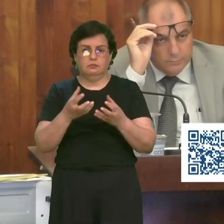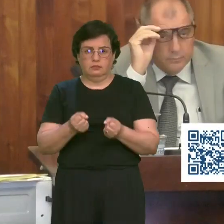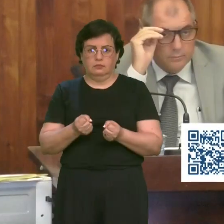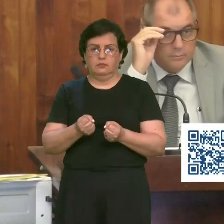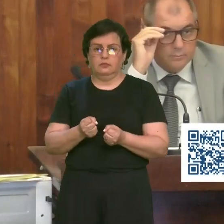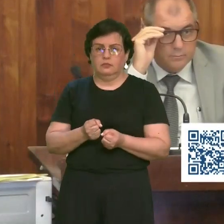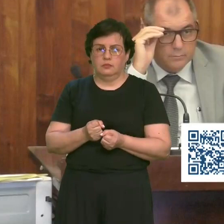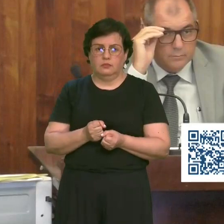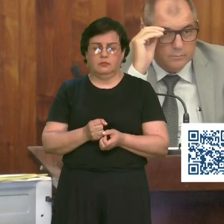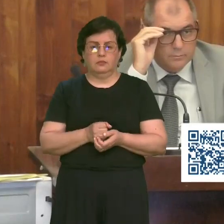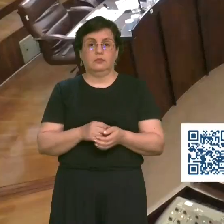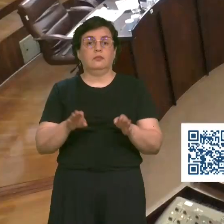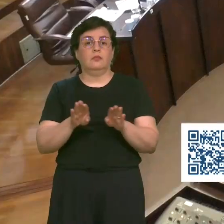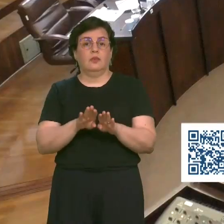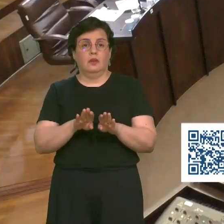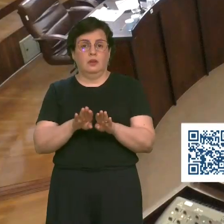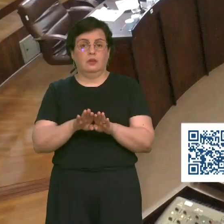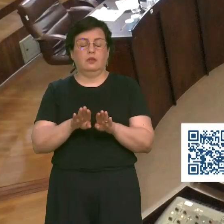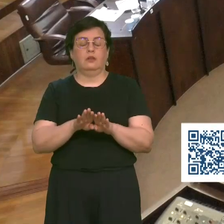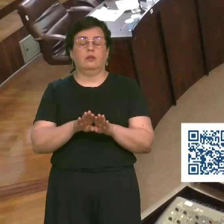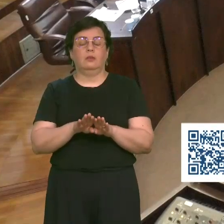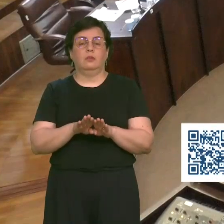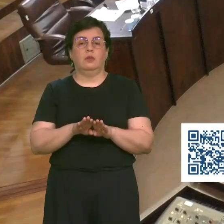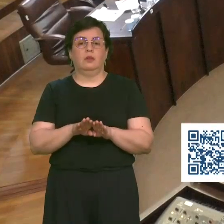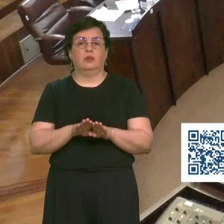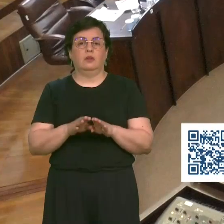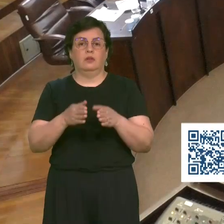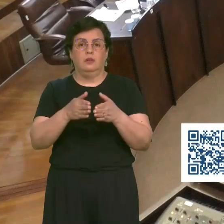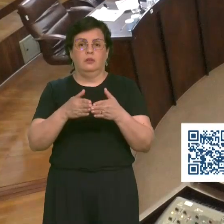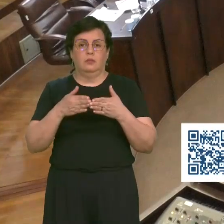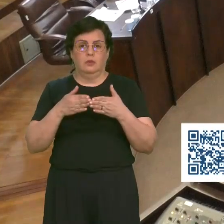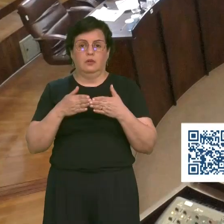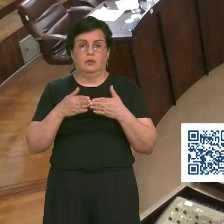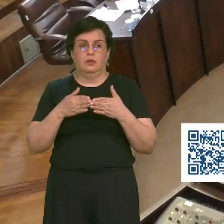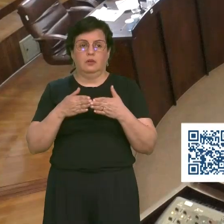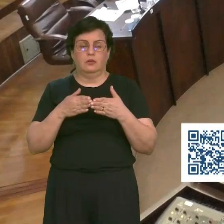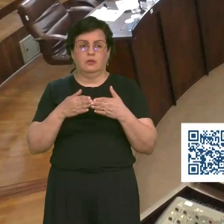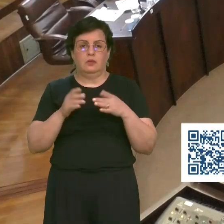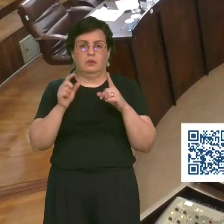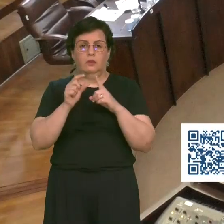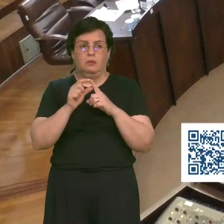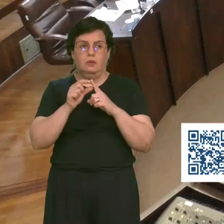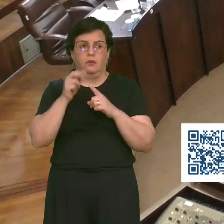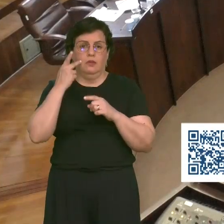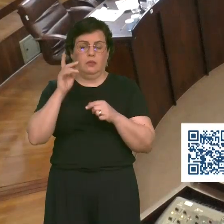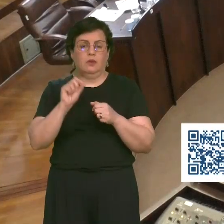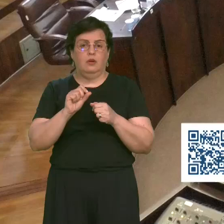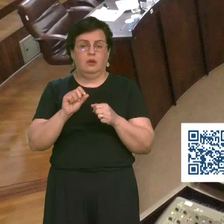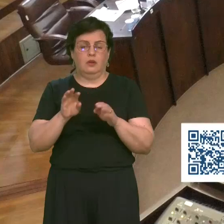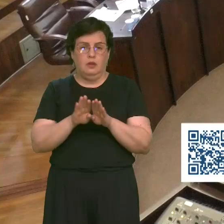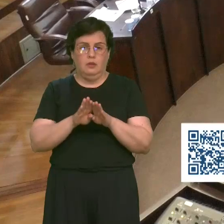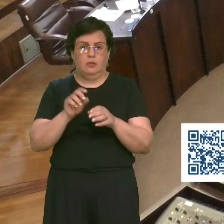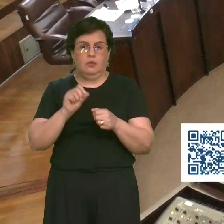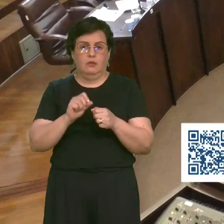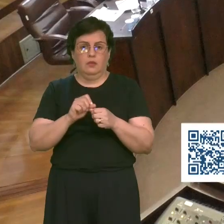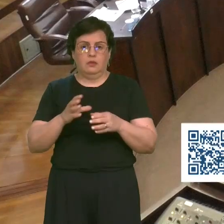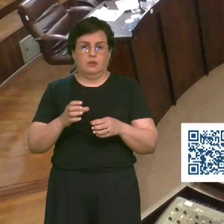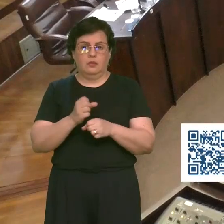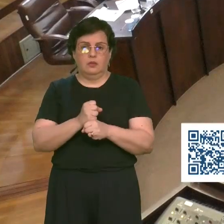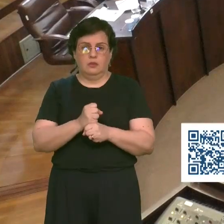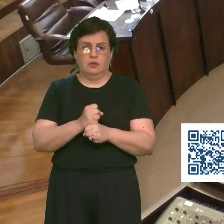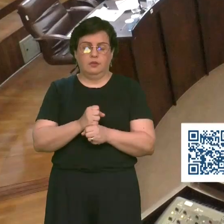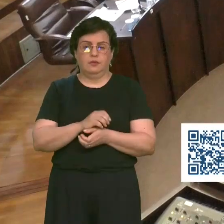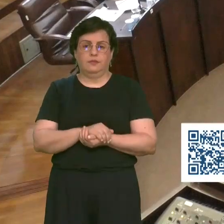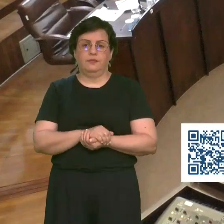o vereador e também desde já solicito questão de ordem para também fazer que um adendo